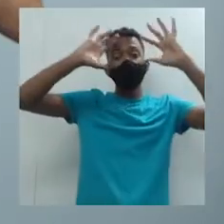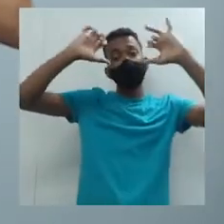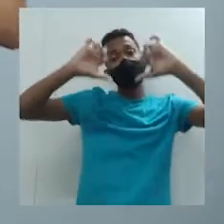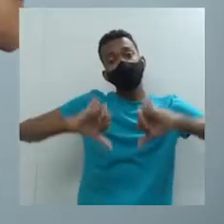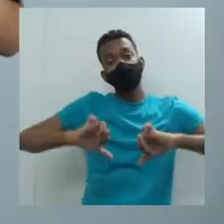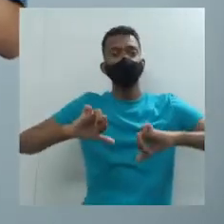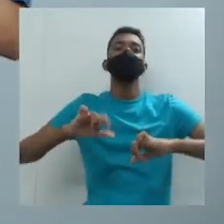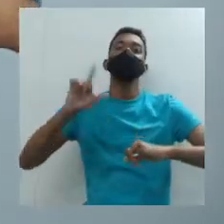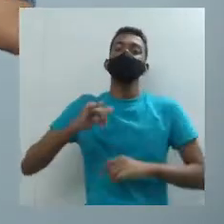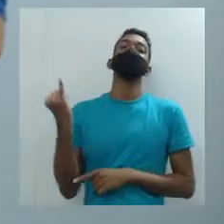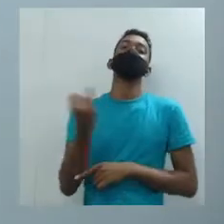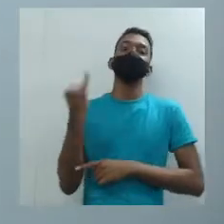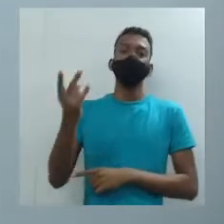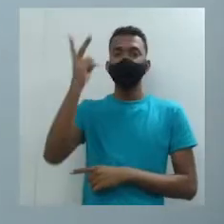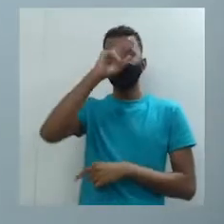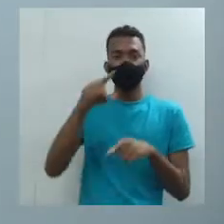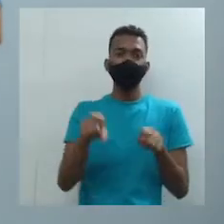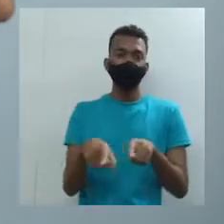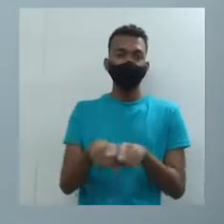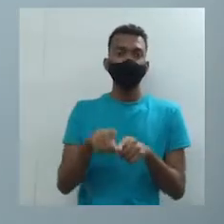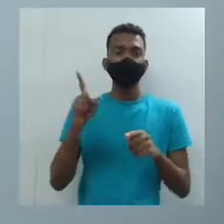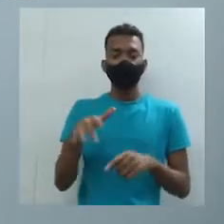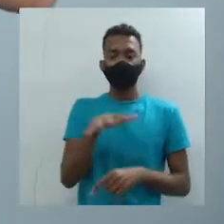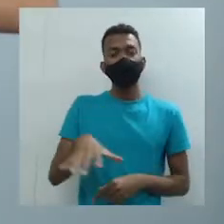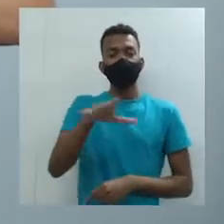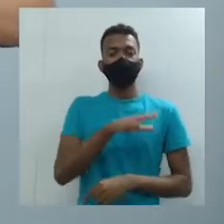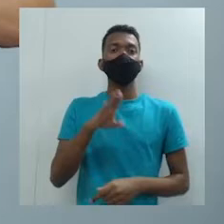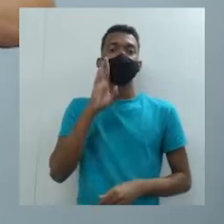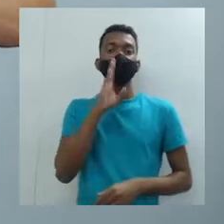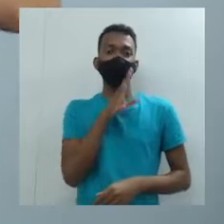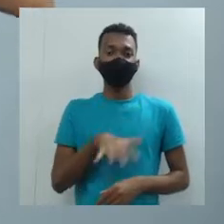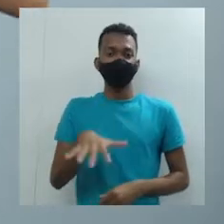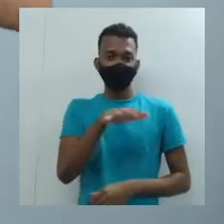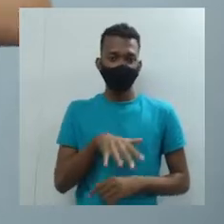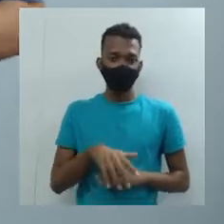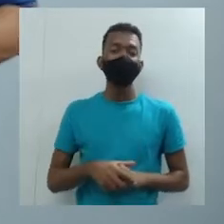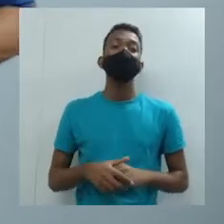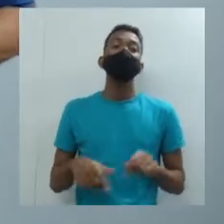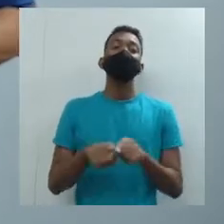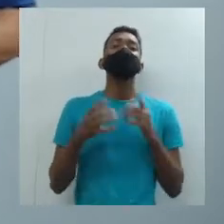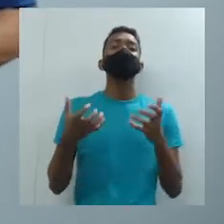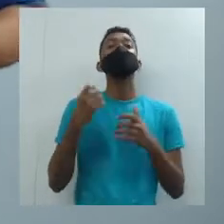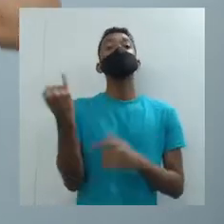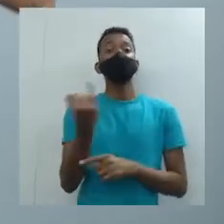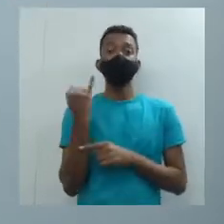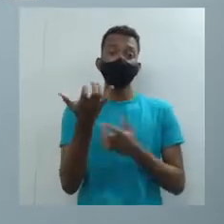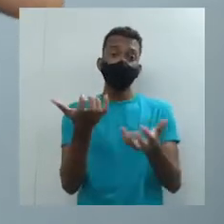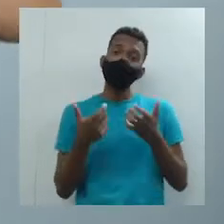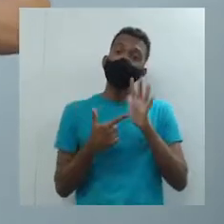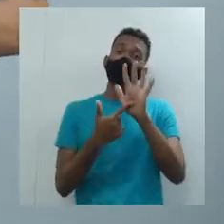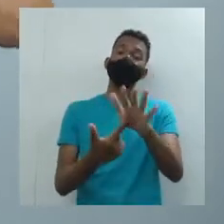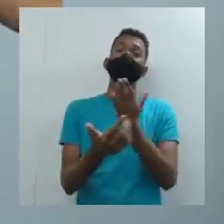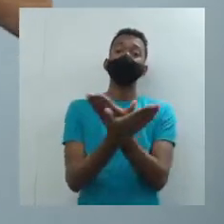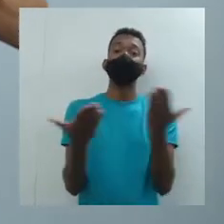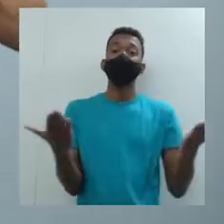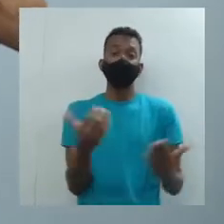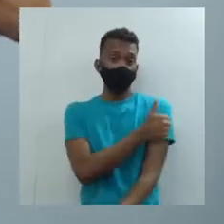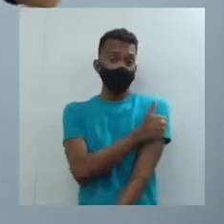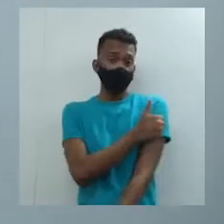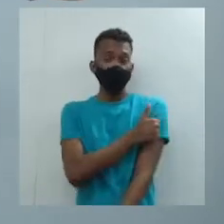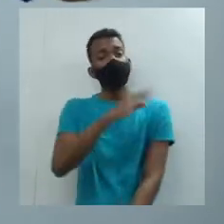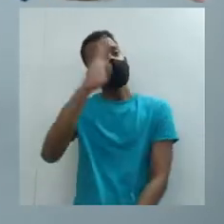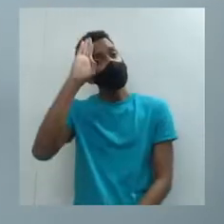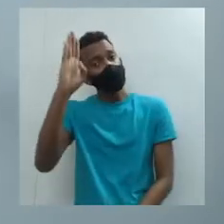É importante lembrar. Berço da boemia. Algo importante que eu gostaria de salientar para você, estudante,